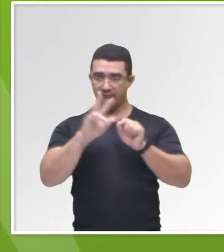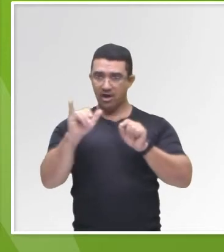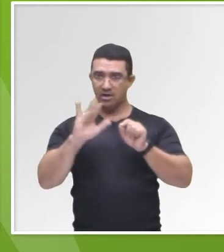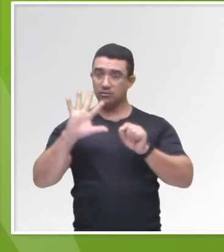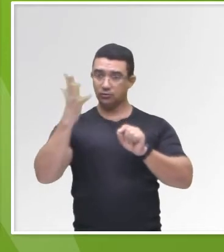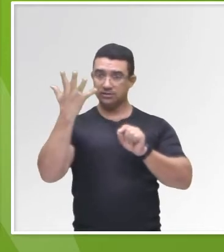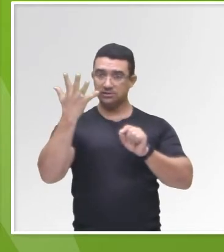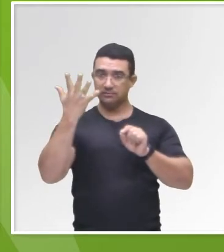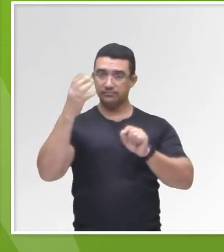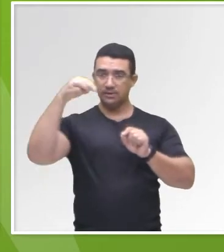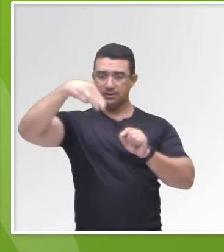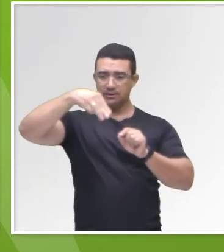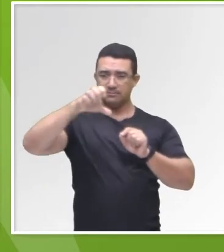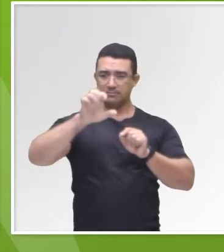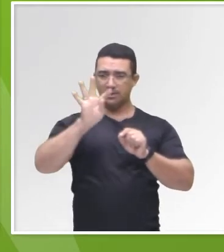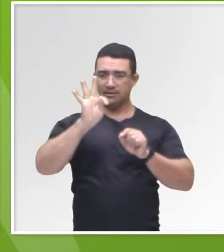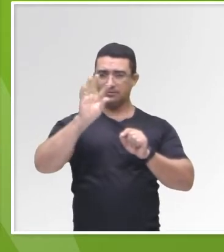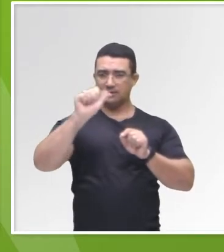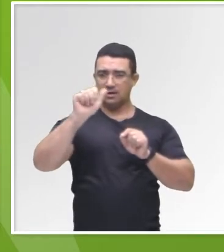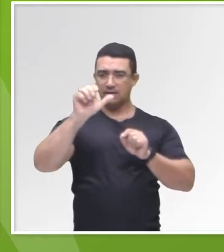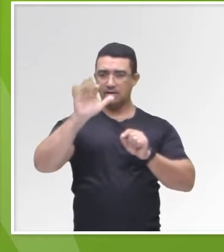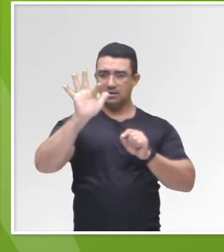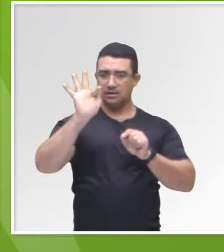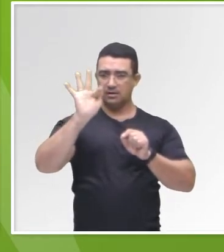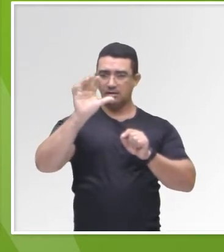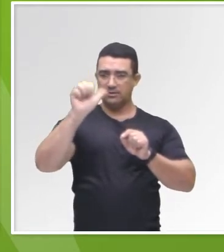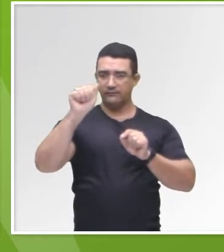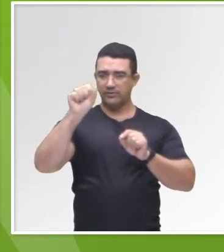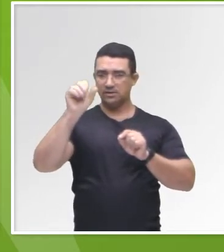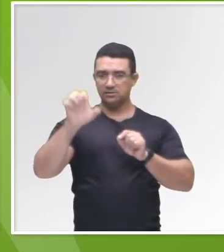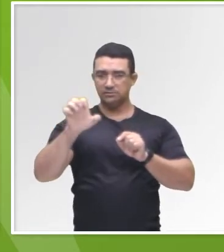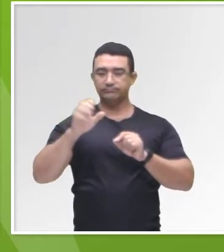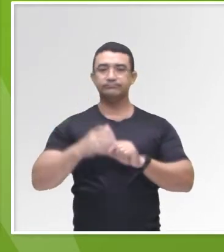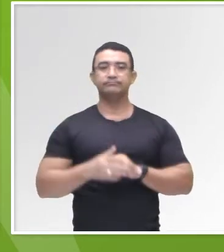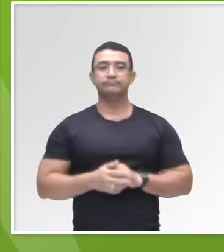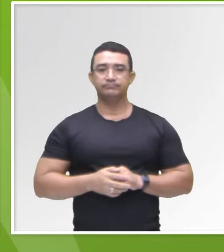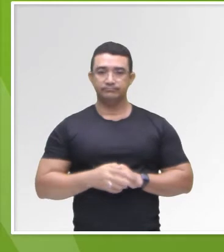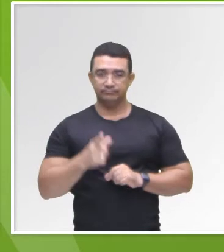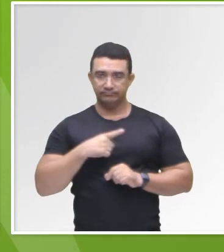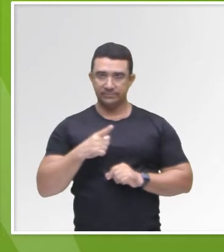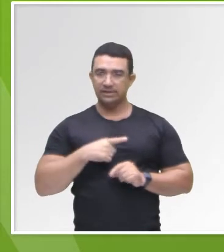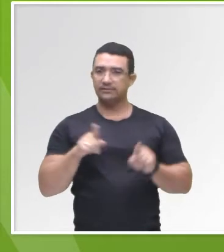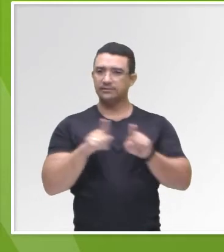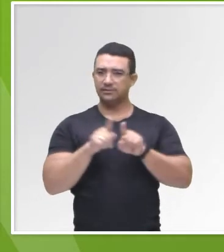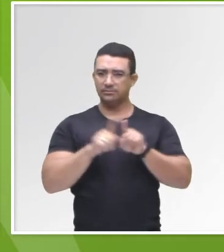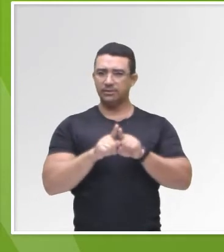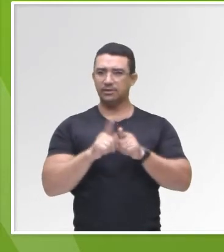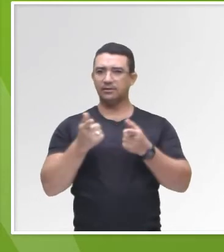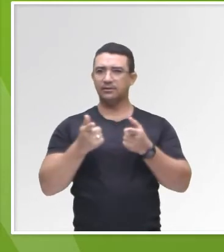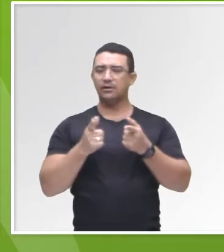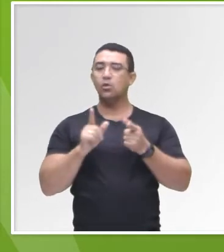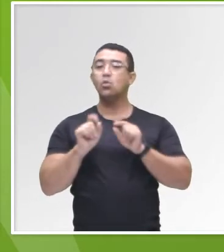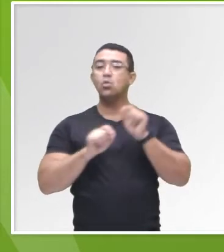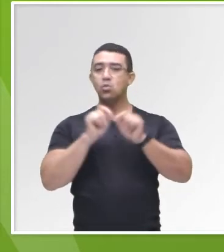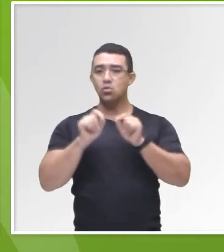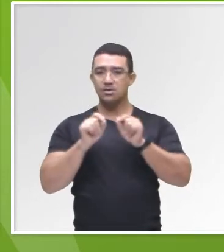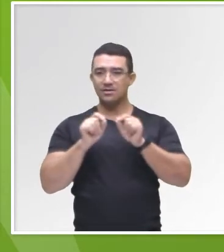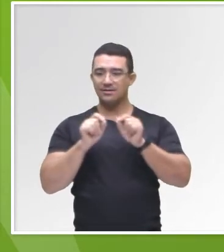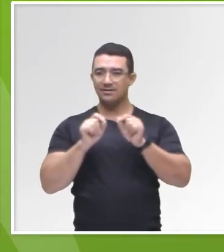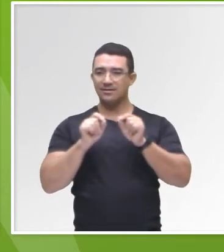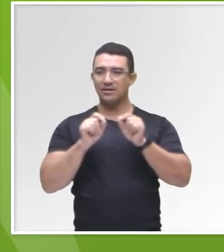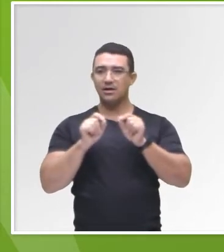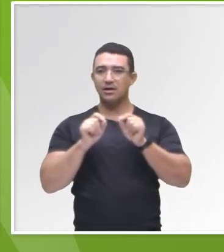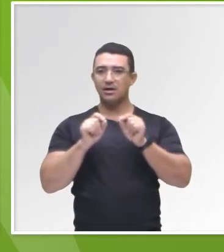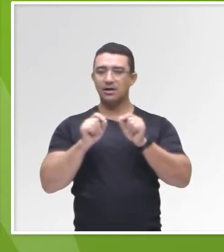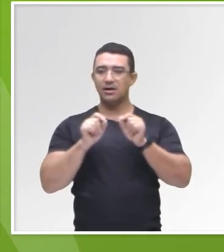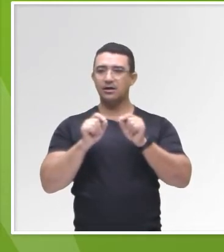gente tem o deslocamento e disposição linear dos cromossomos na placa equatorial,